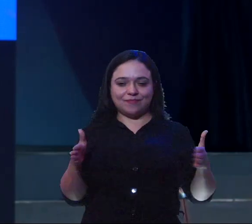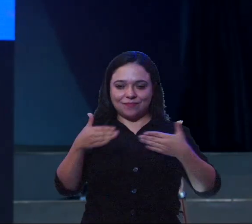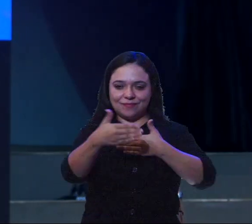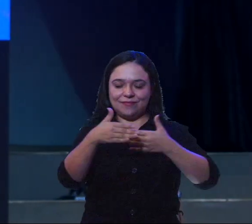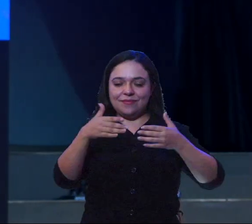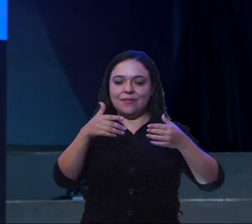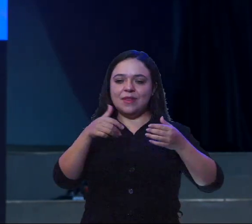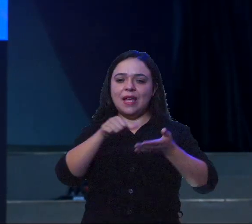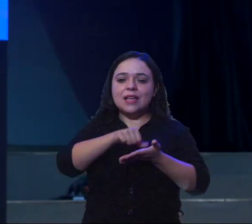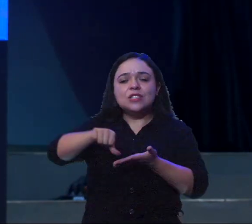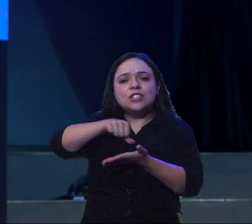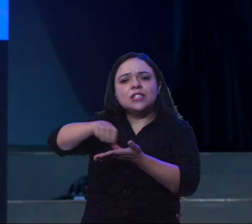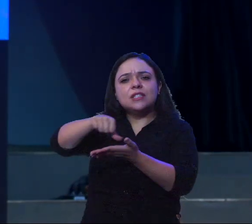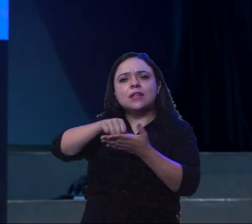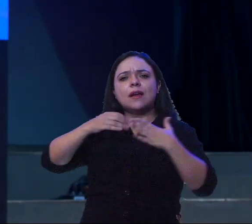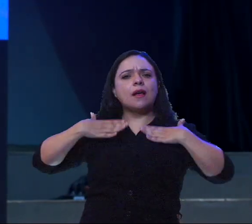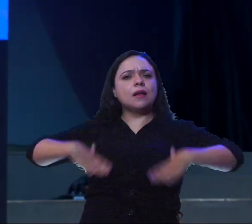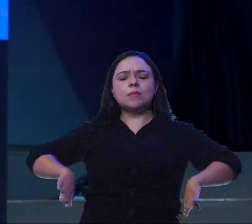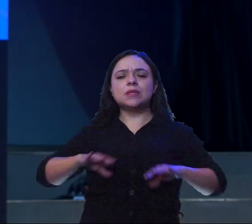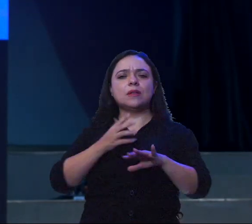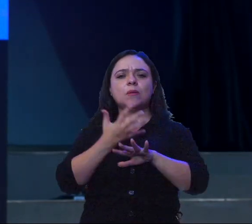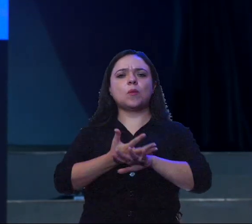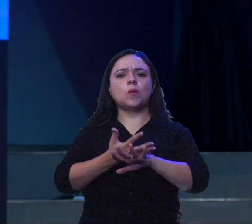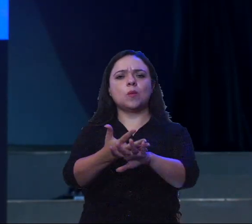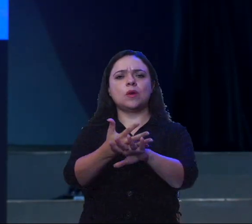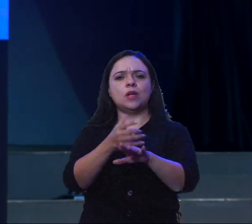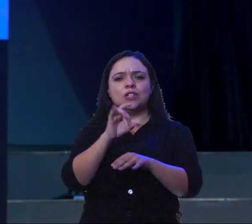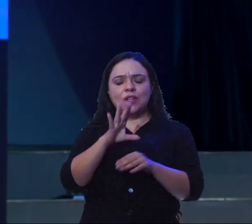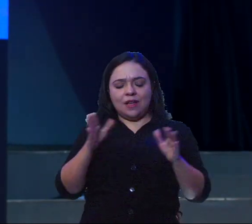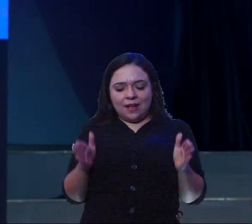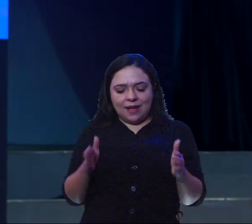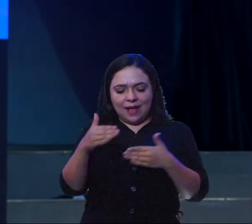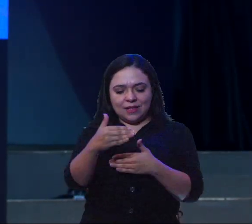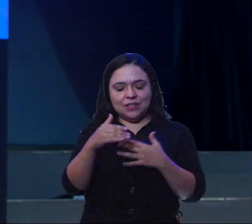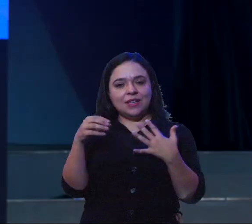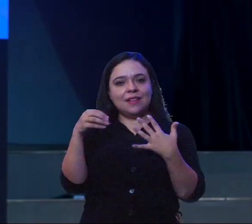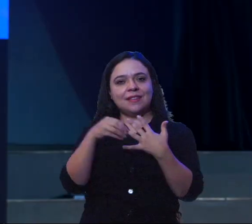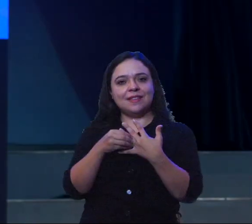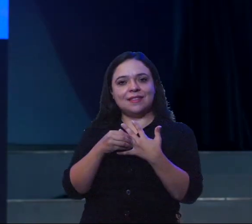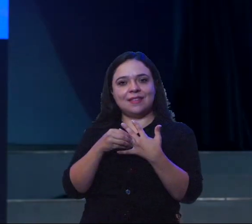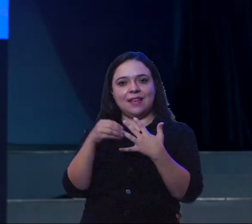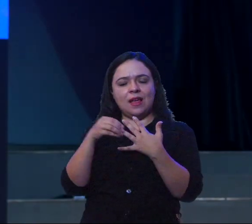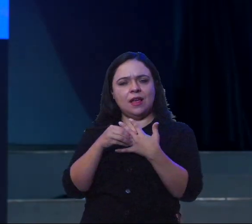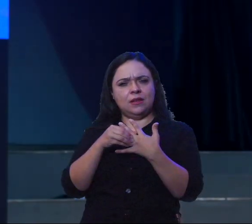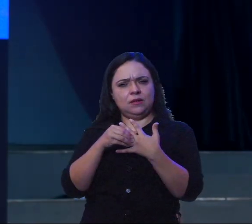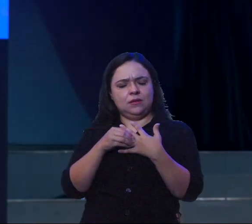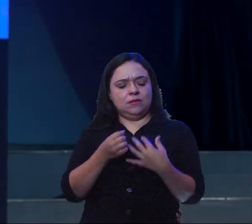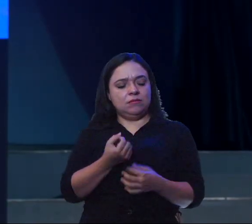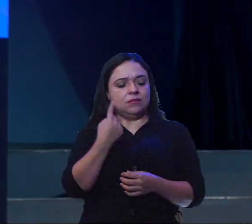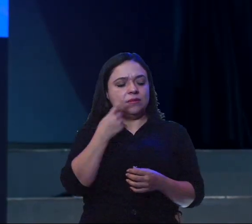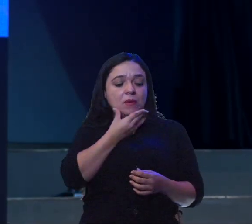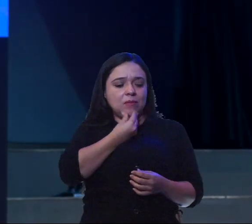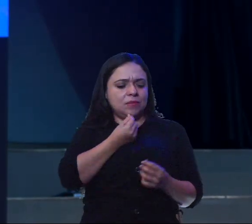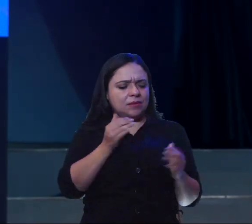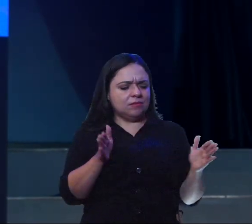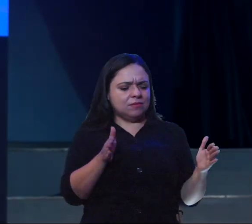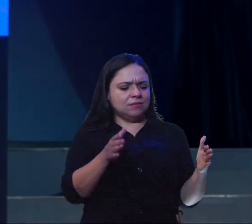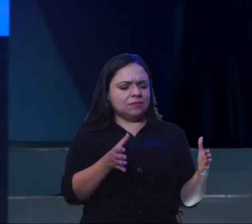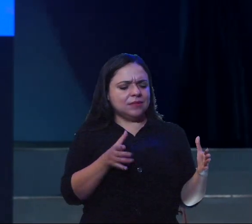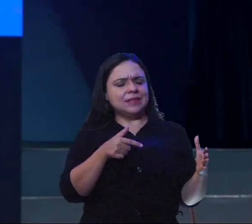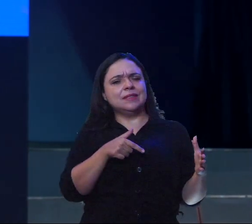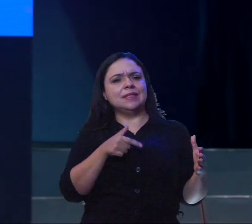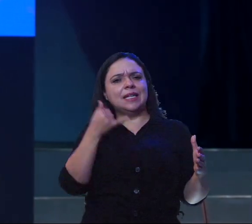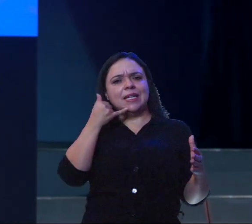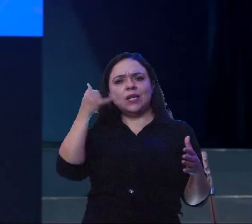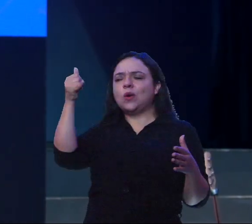certinhas, mas dentro não tinha camiseta nenhuma. Dentro tinha uma caixa com uma aliança. Ele fala, que negócio estranho é esse? Ligou